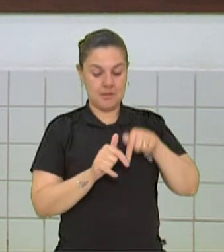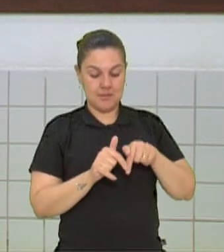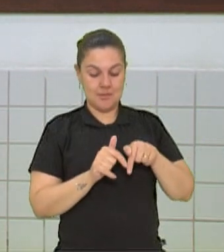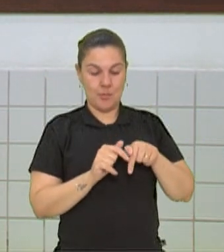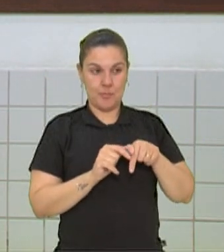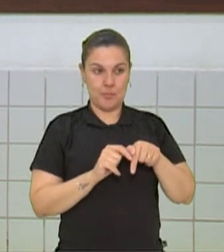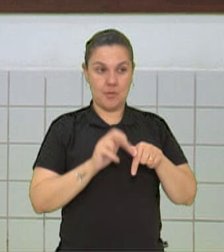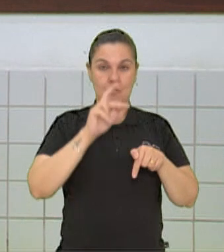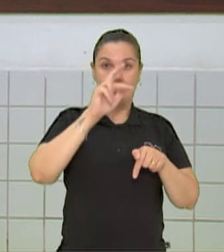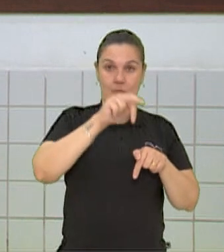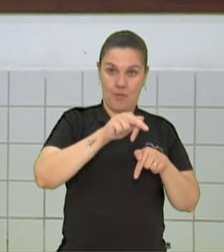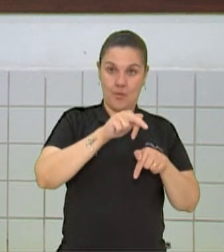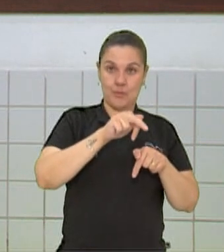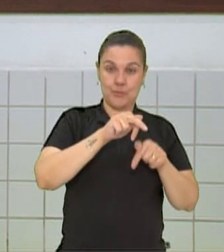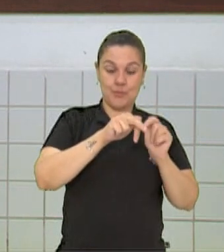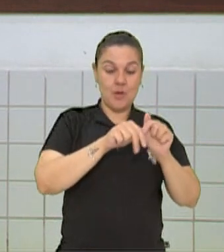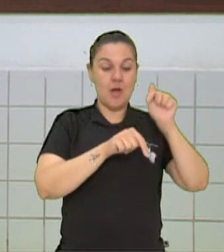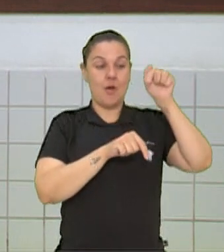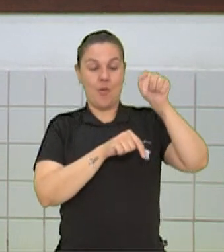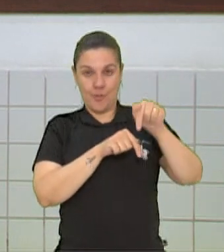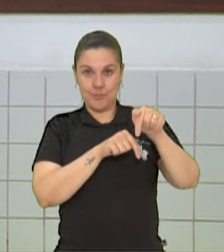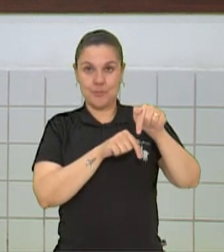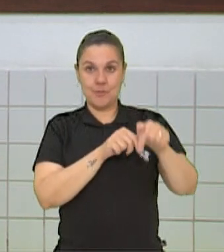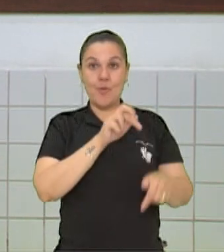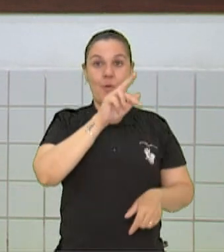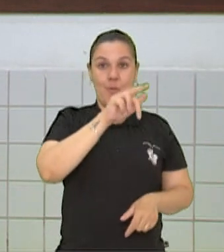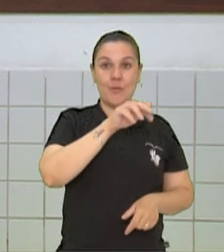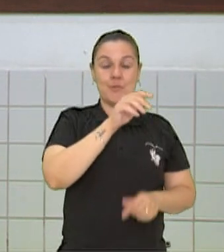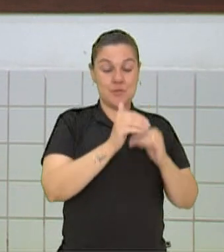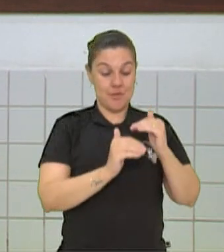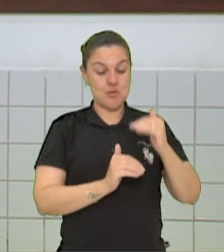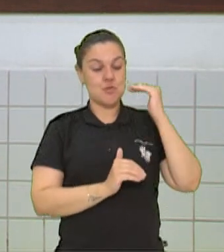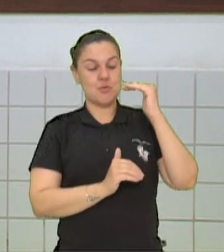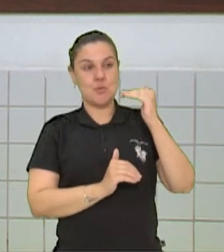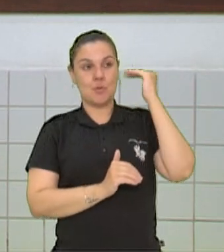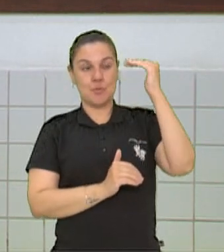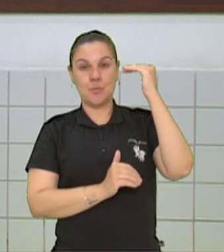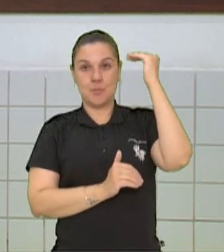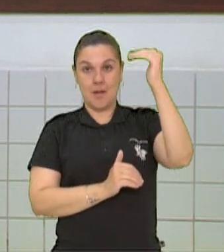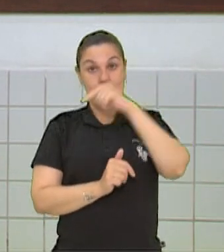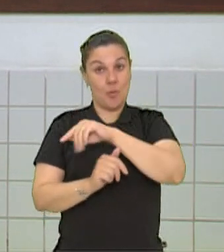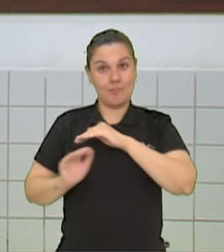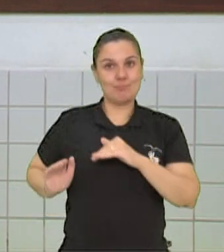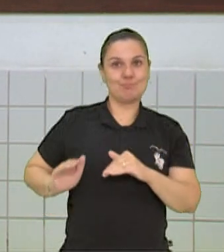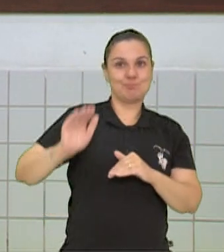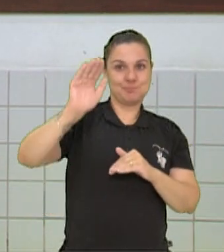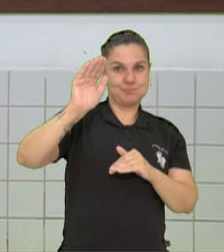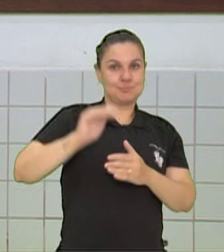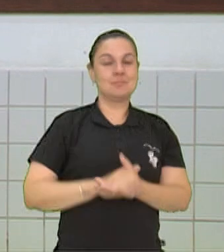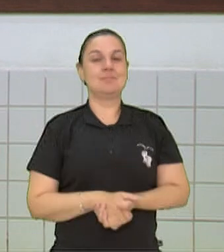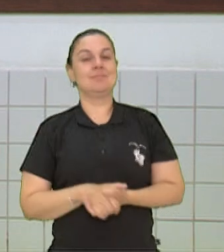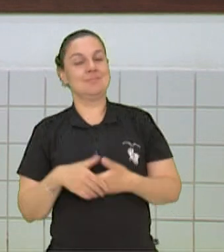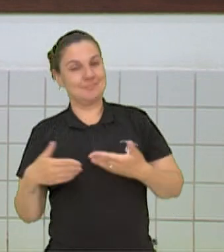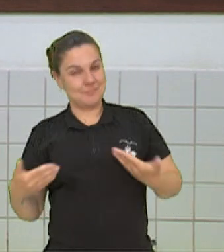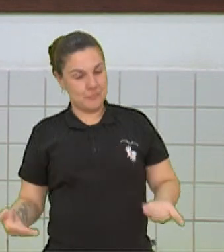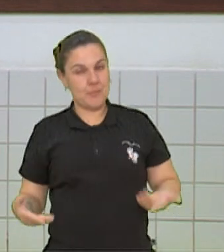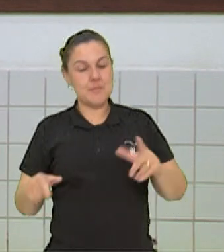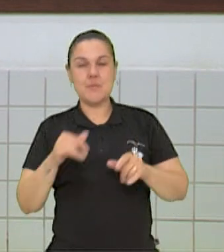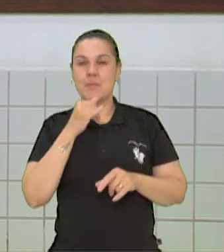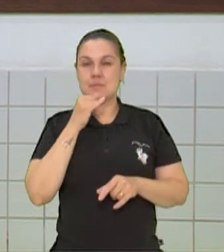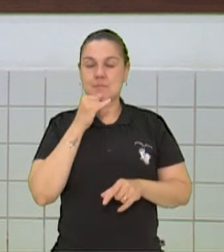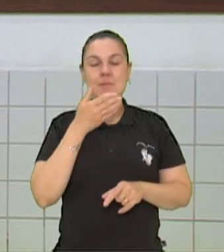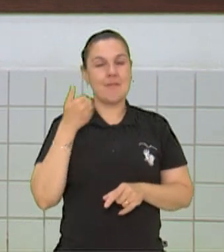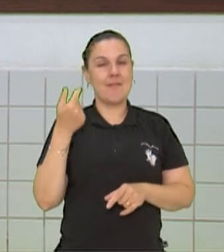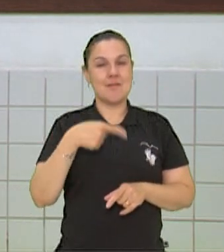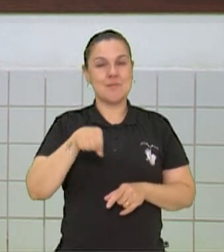degrau, daqui a um pouco você vai para o outro, daqui a pouco você vai evoluindo aos saltos. Beleza? Então, isso é um exemplo que te